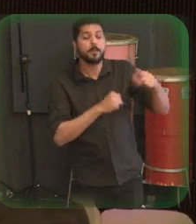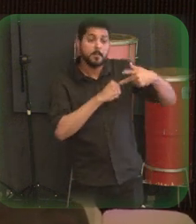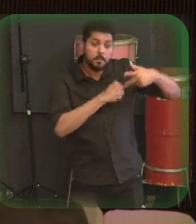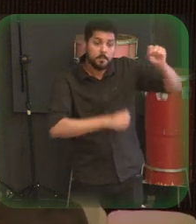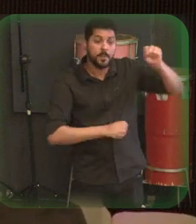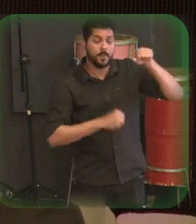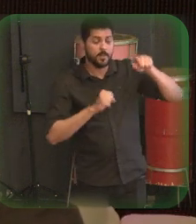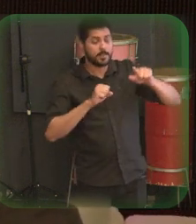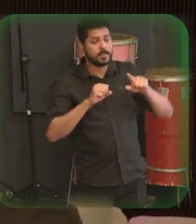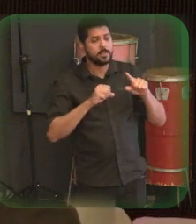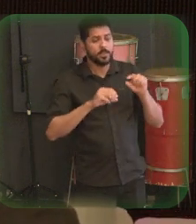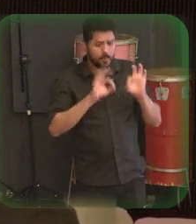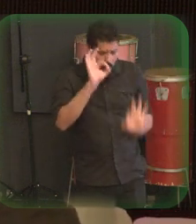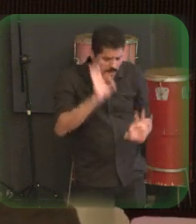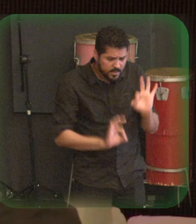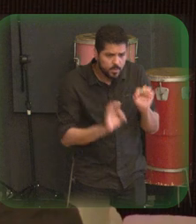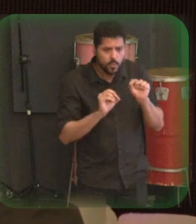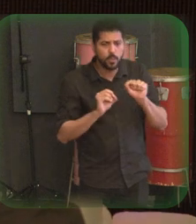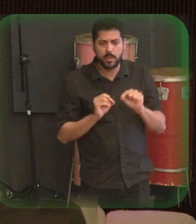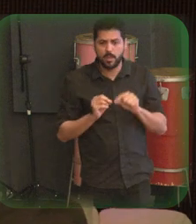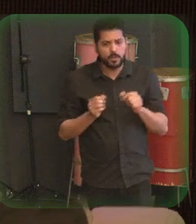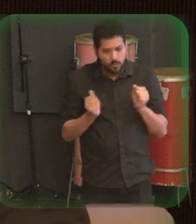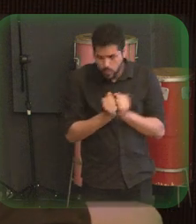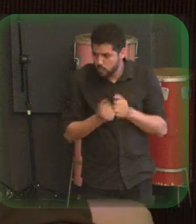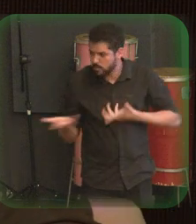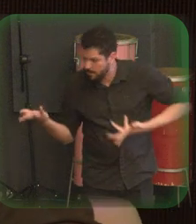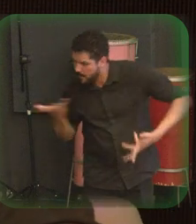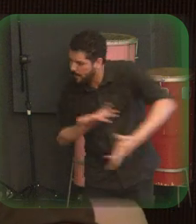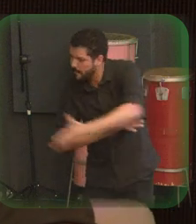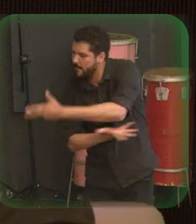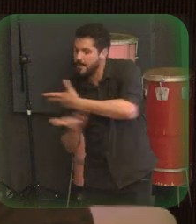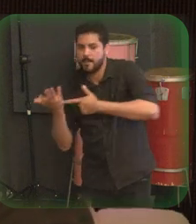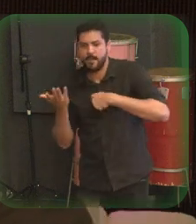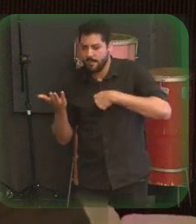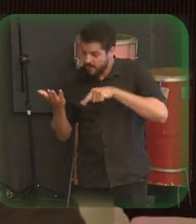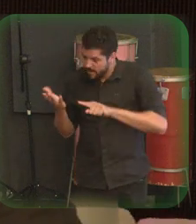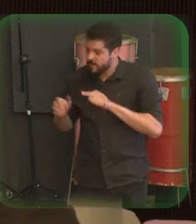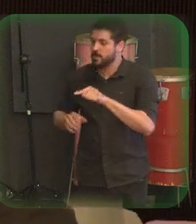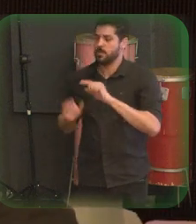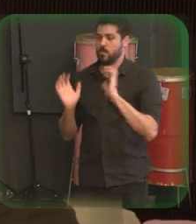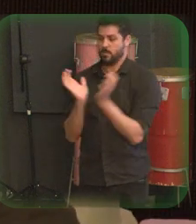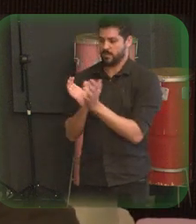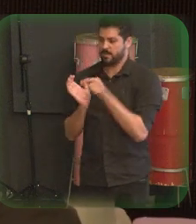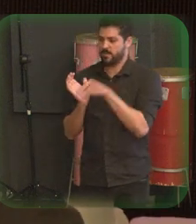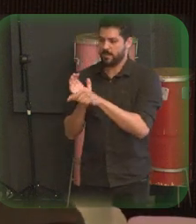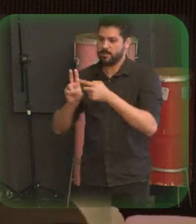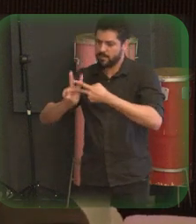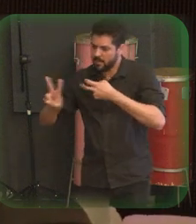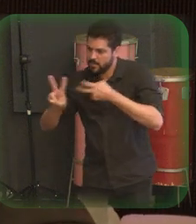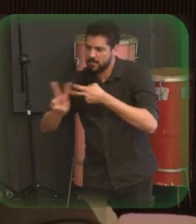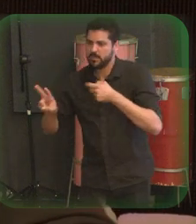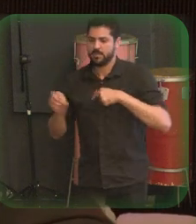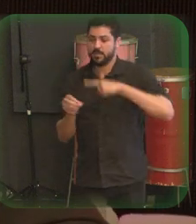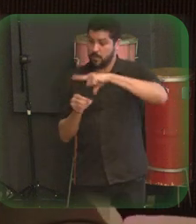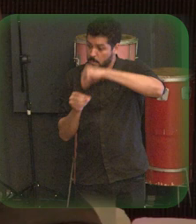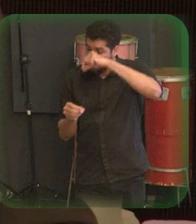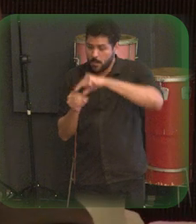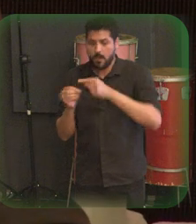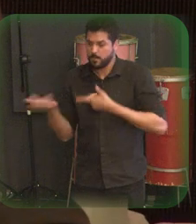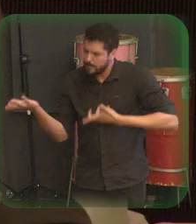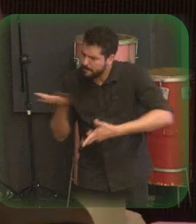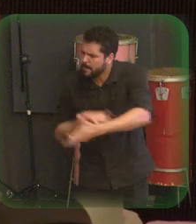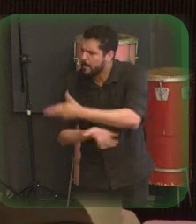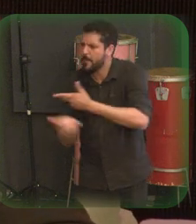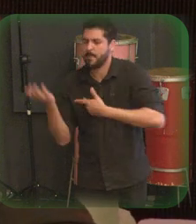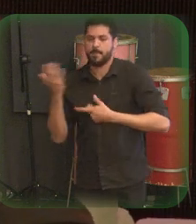disse, construída, né, com os povos, né, construída com as comunidades indígenas, com as comunidades quilombolas, e que visa a formação